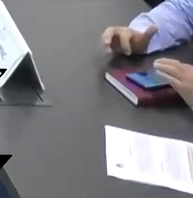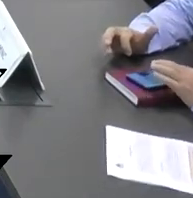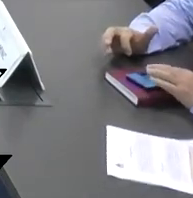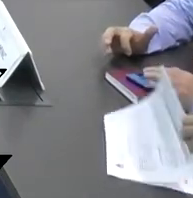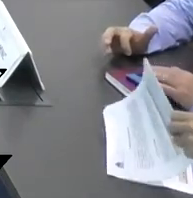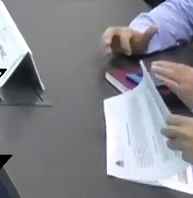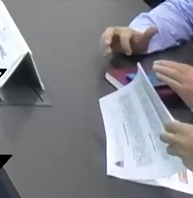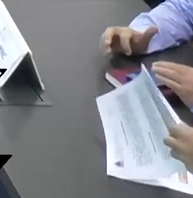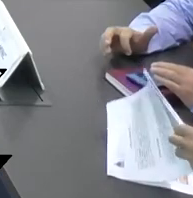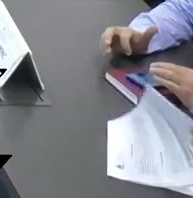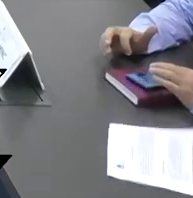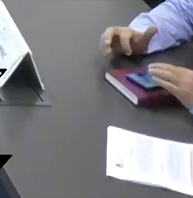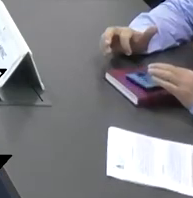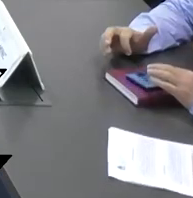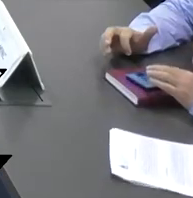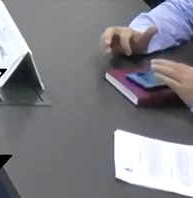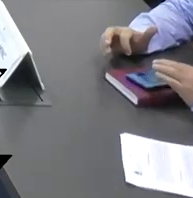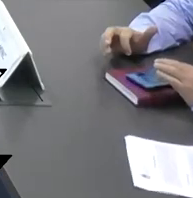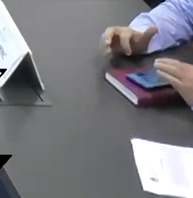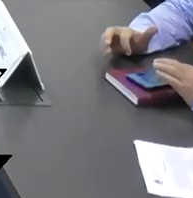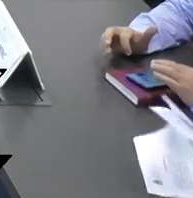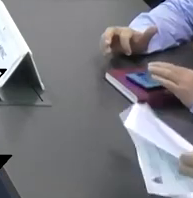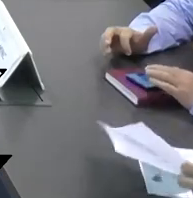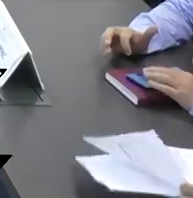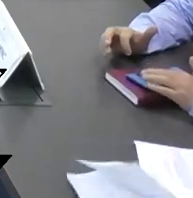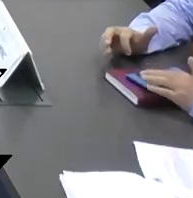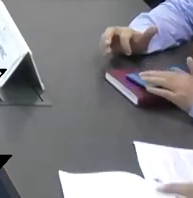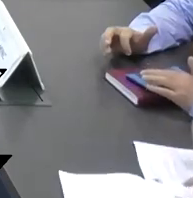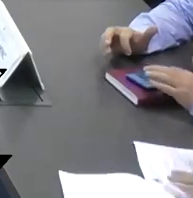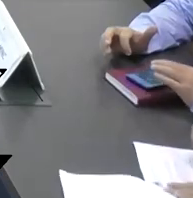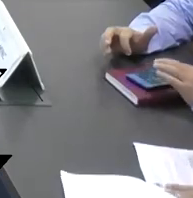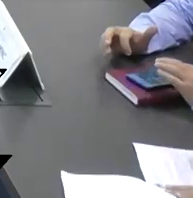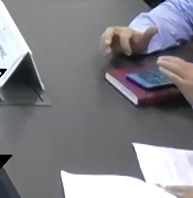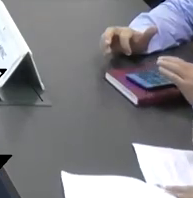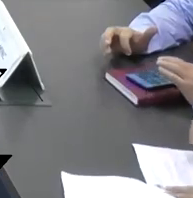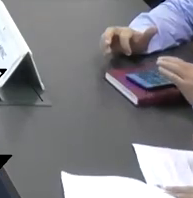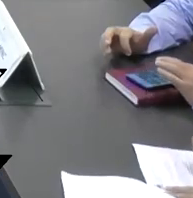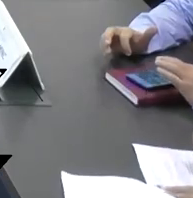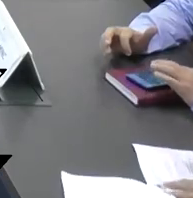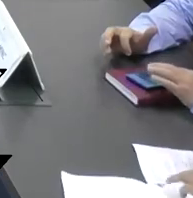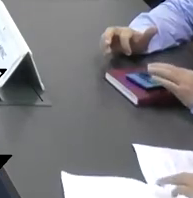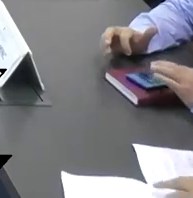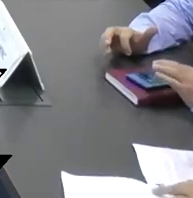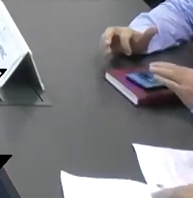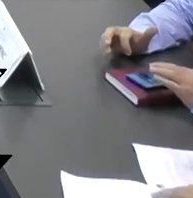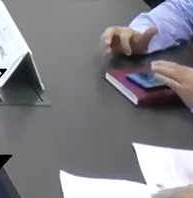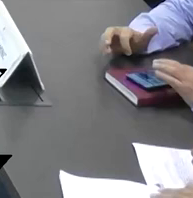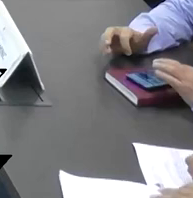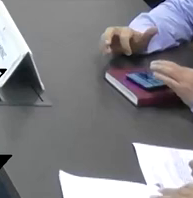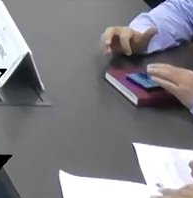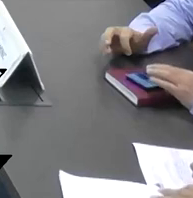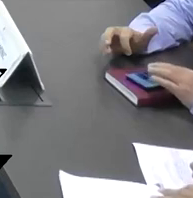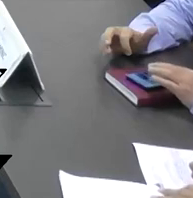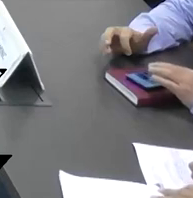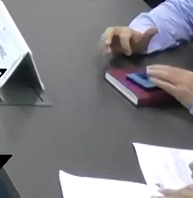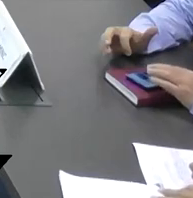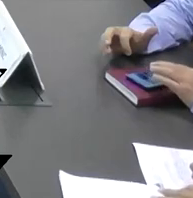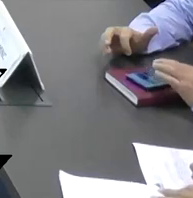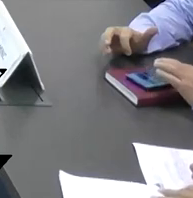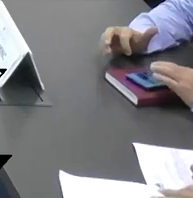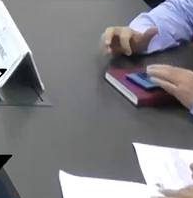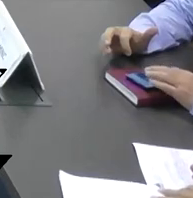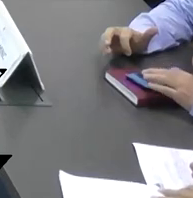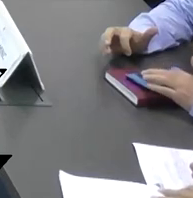todas as assessorias e toda a técnica aqui TV alerj todos os servidores presentes todos os convidados também para